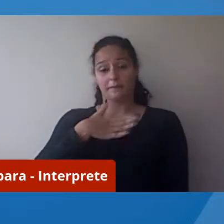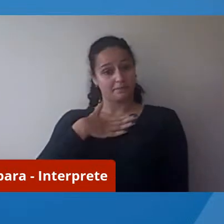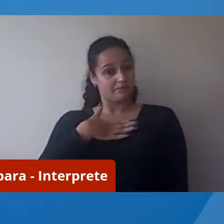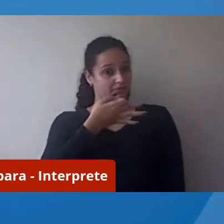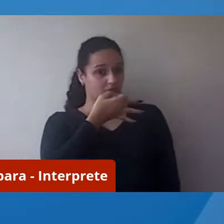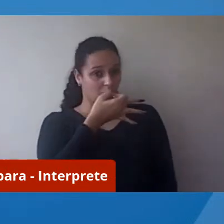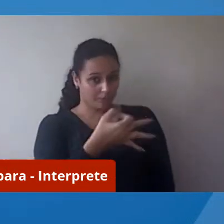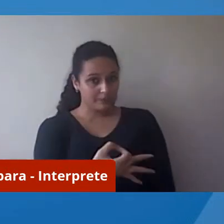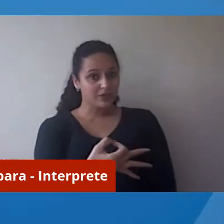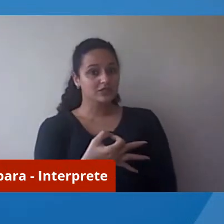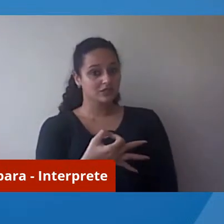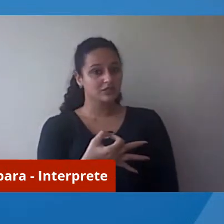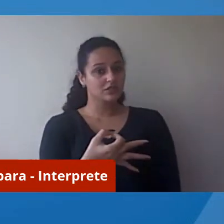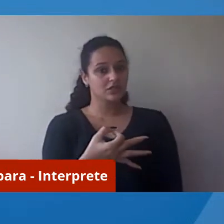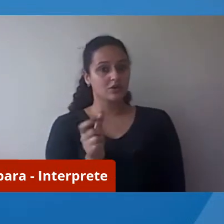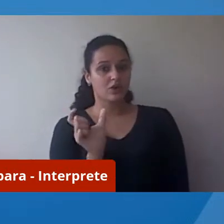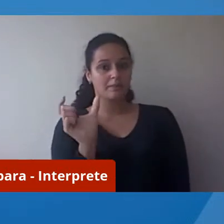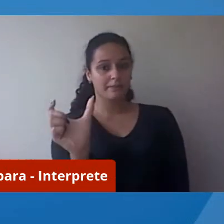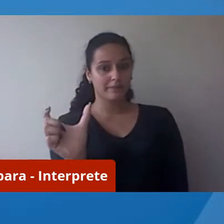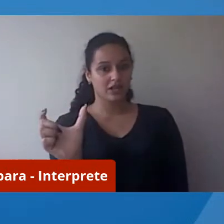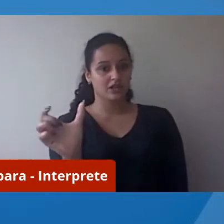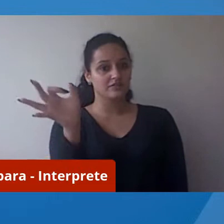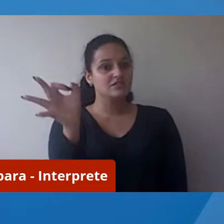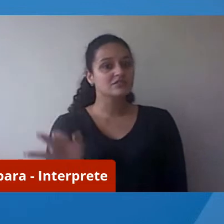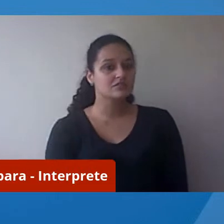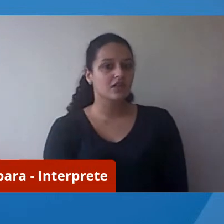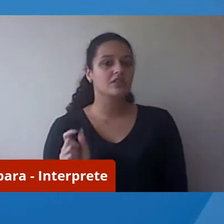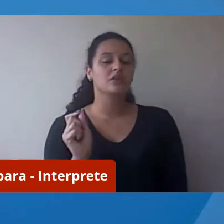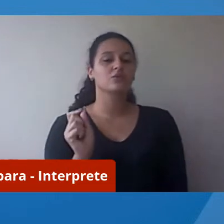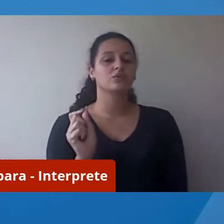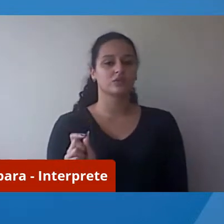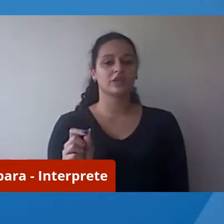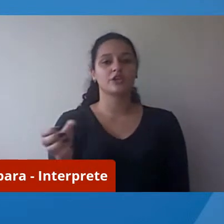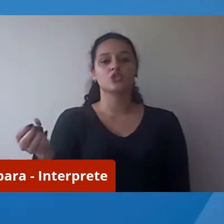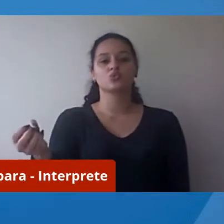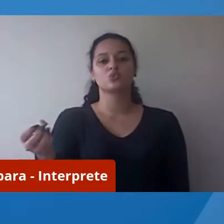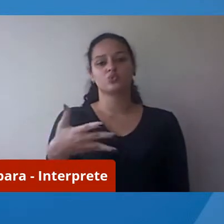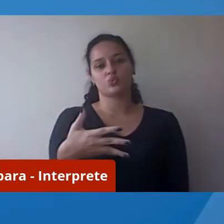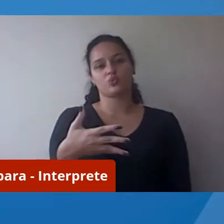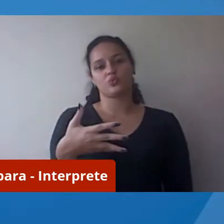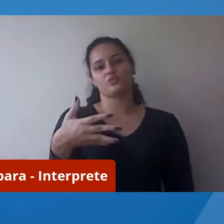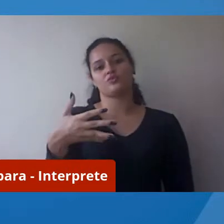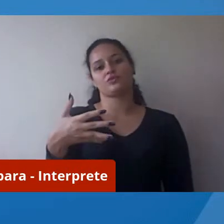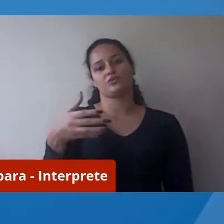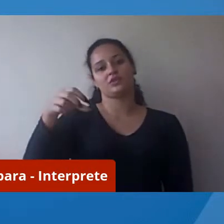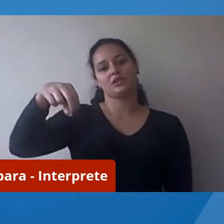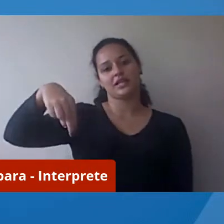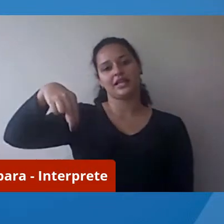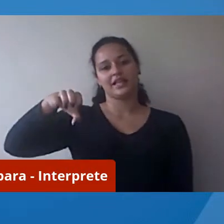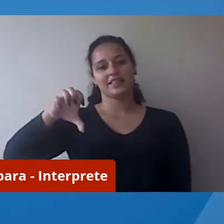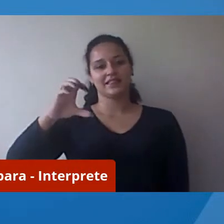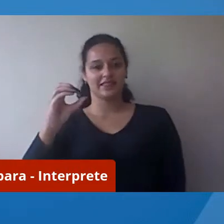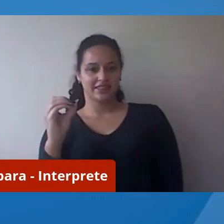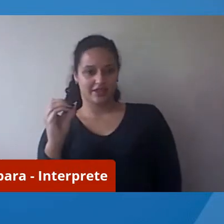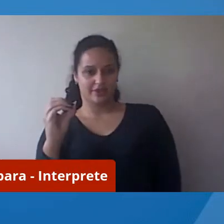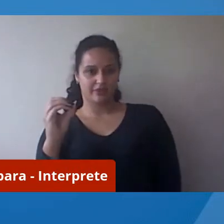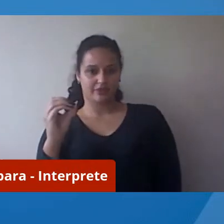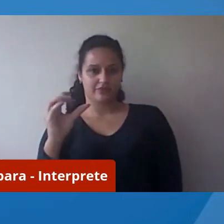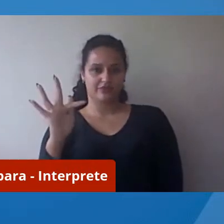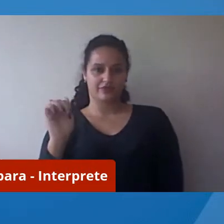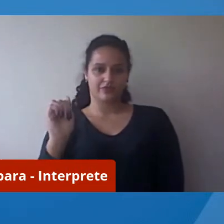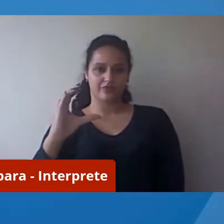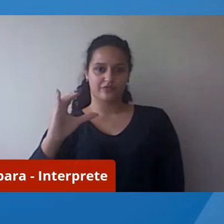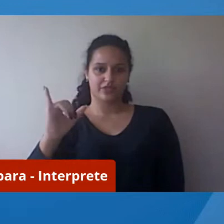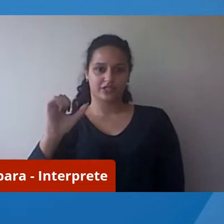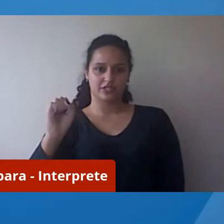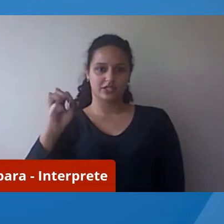o conceito adequado, é o de neofascismo. Neofascismo. O que quer dizer isso? Quer